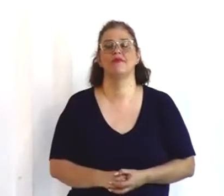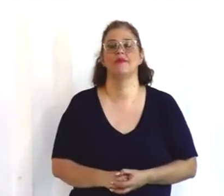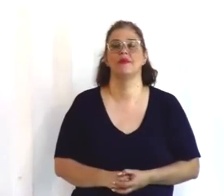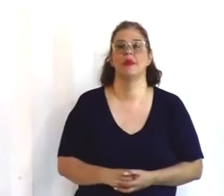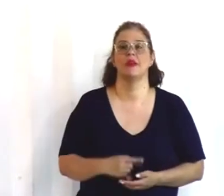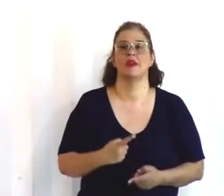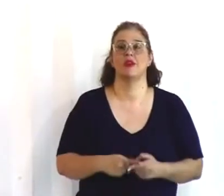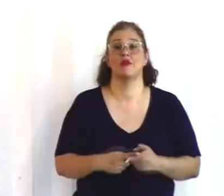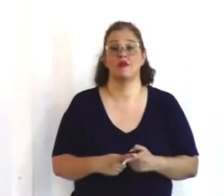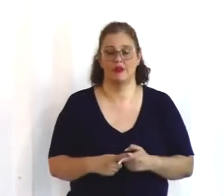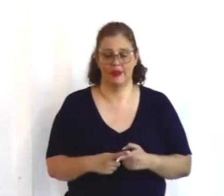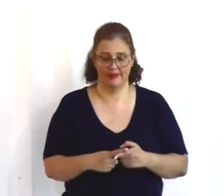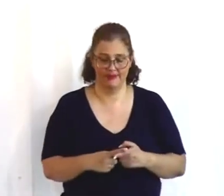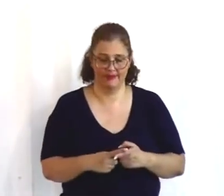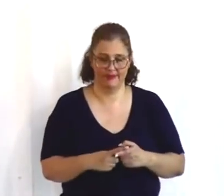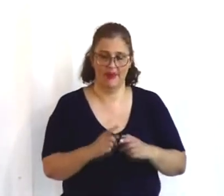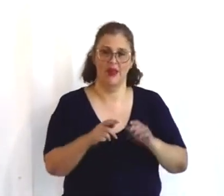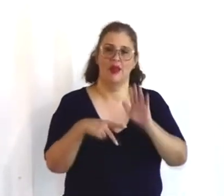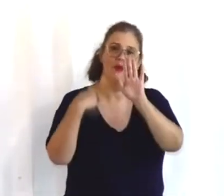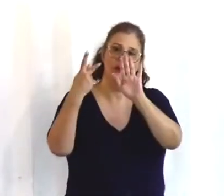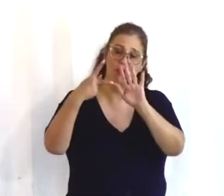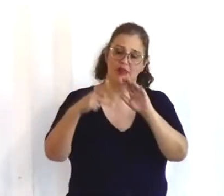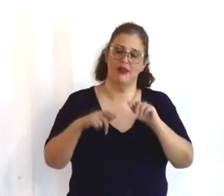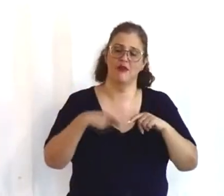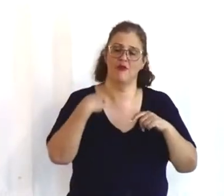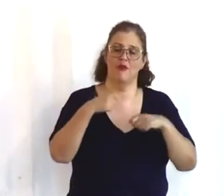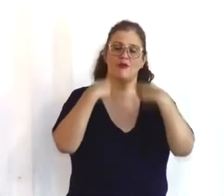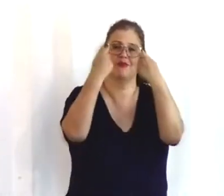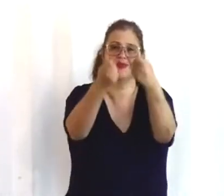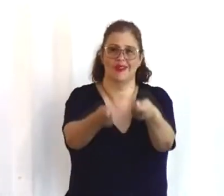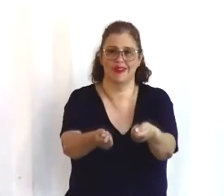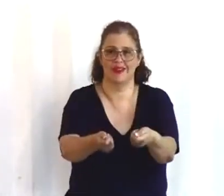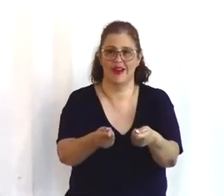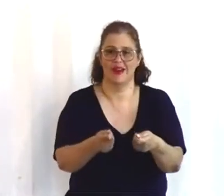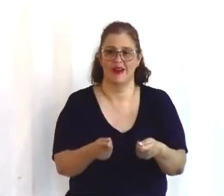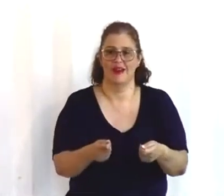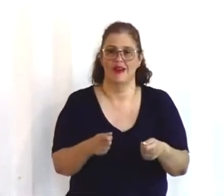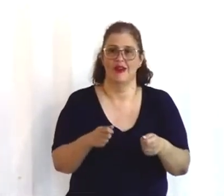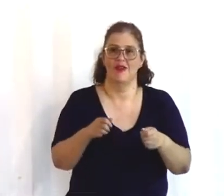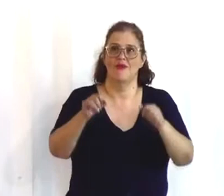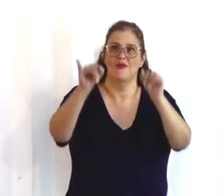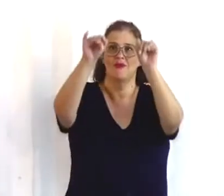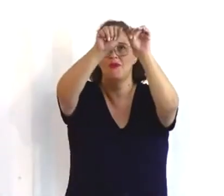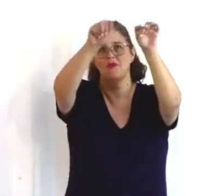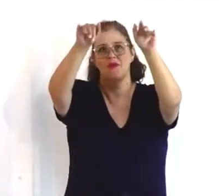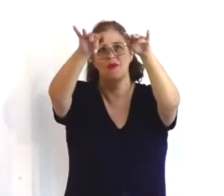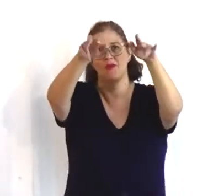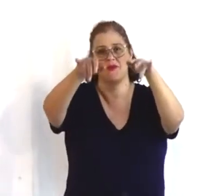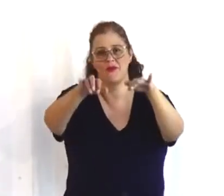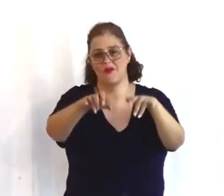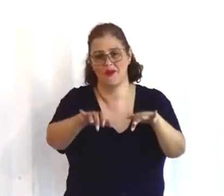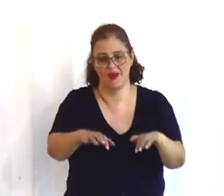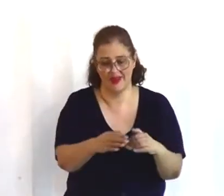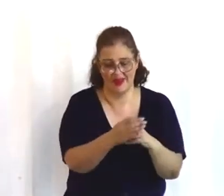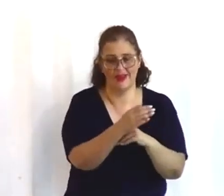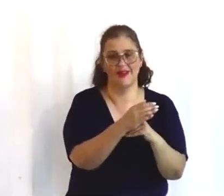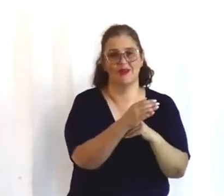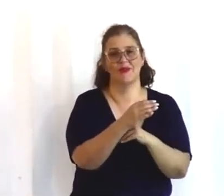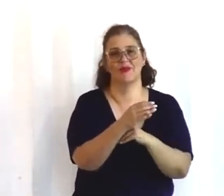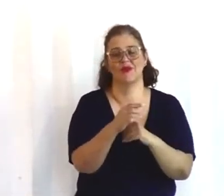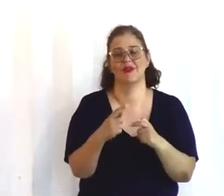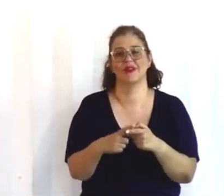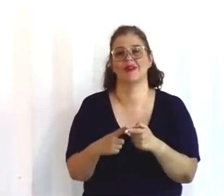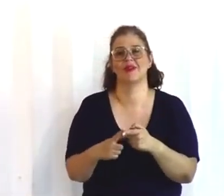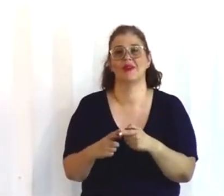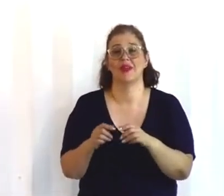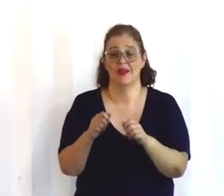branca, e sobre essa pedrinha escrito um nome novo, o qual ninguém conhece, exceto